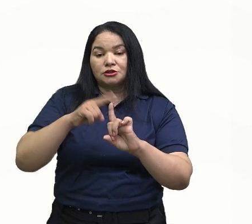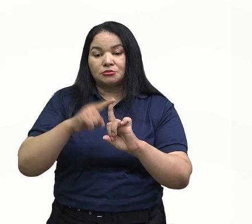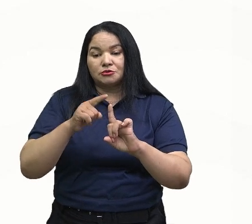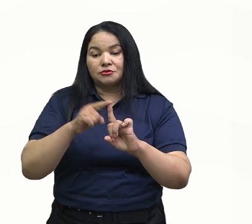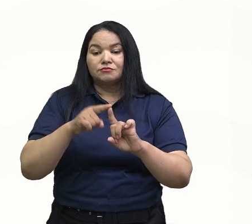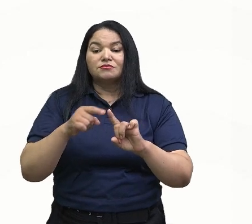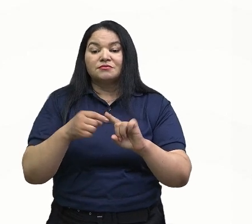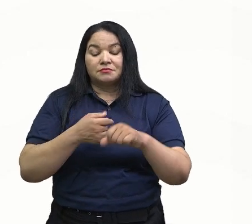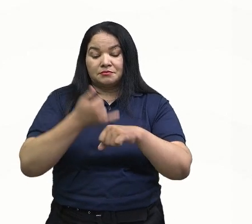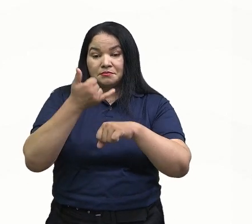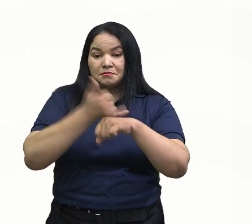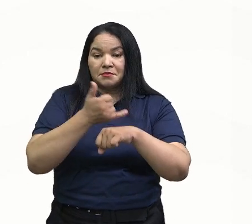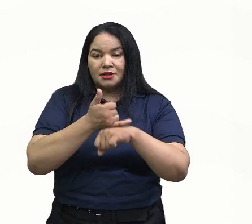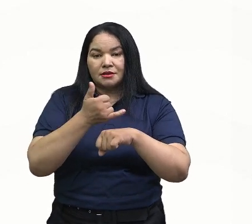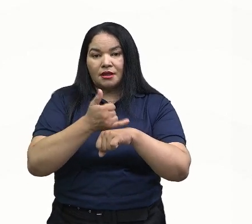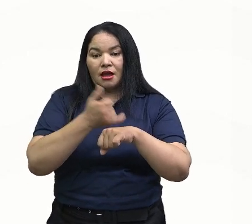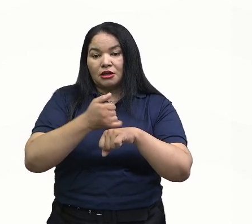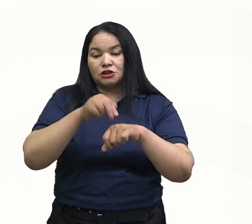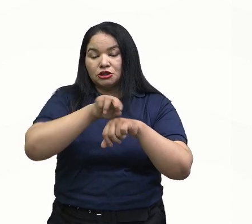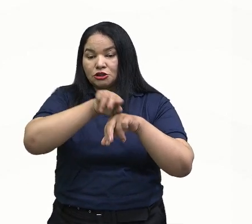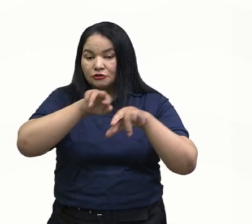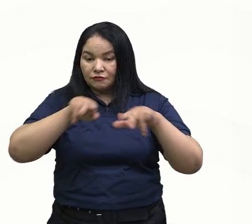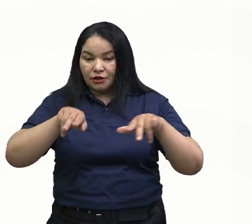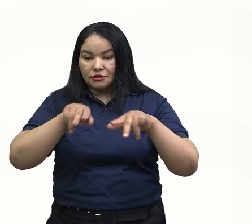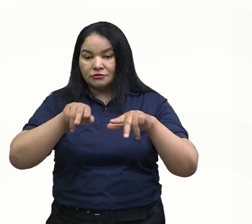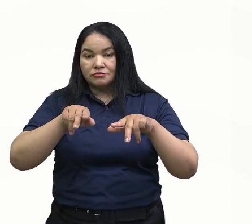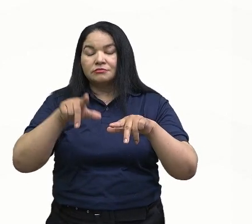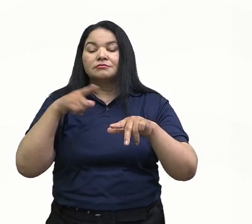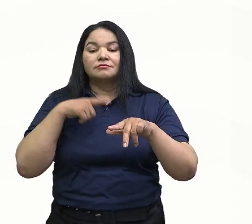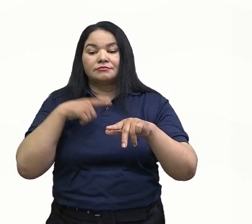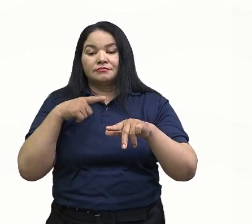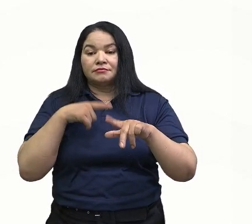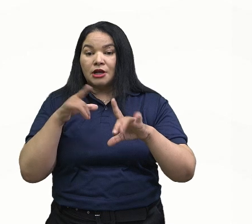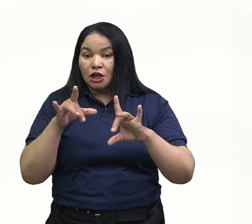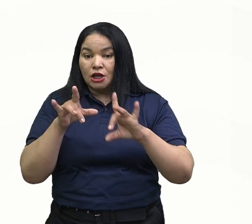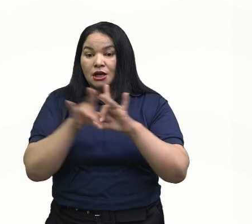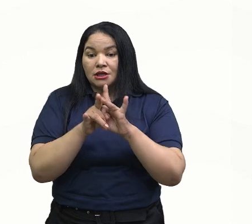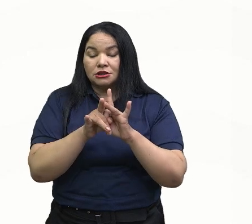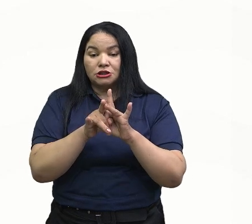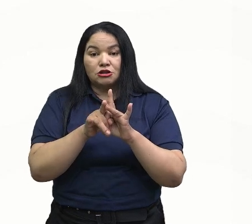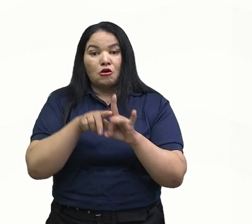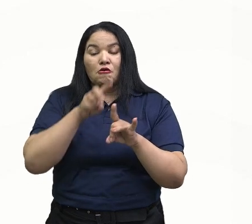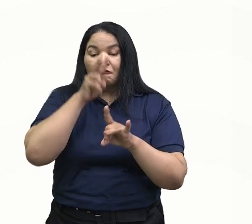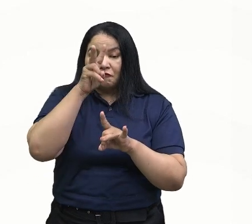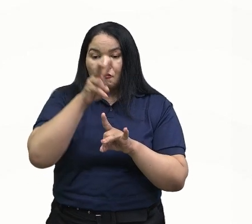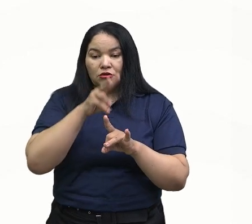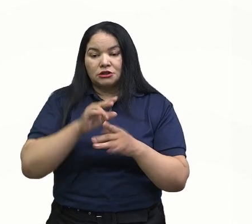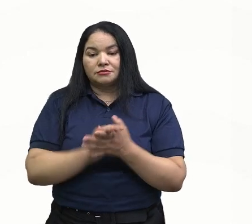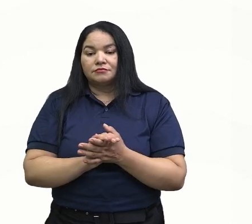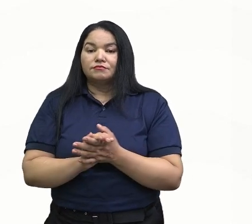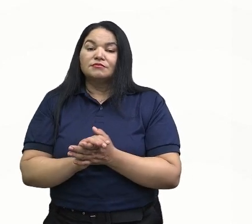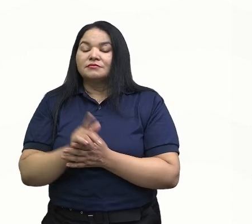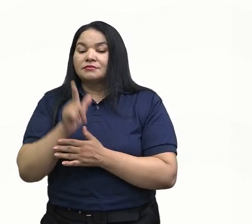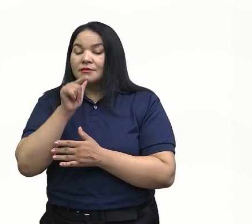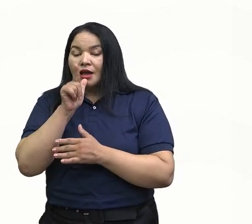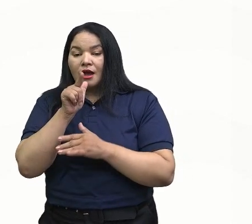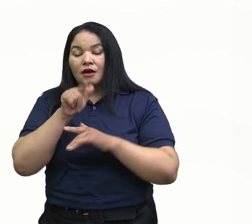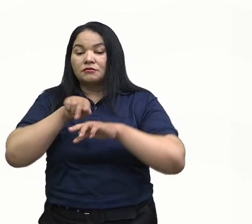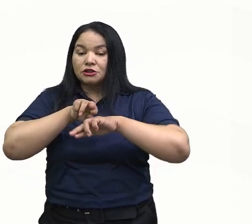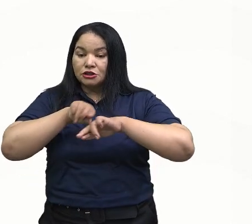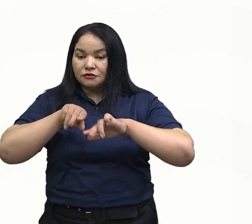Os metais, eles têm ligações mais fortes, tá? Do que a água, por exemplo. A água, elas